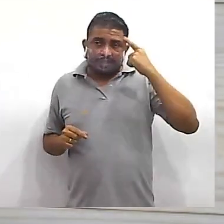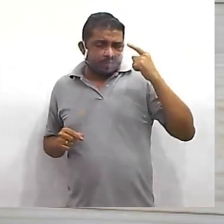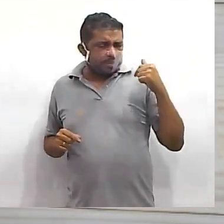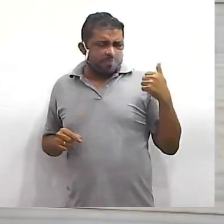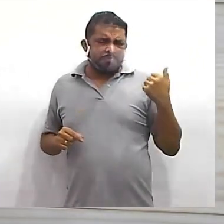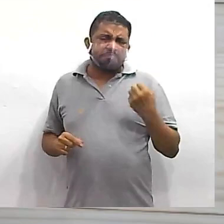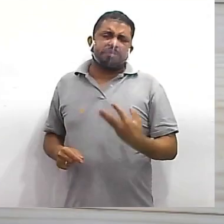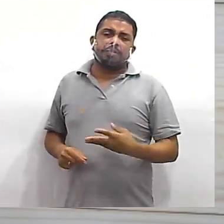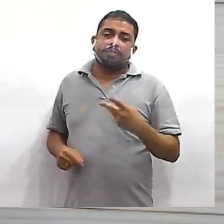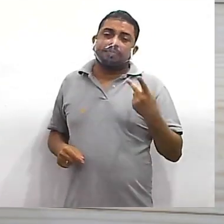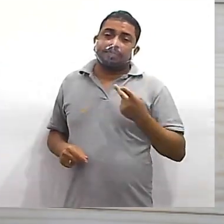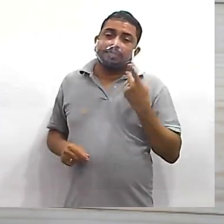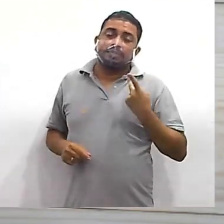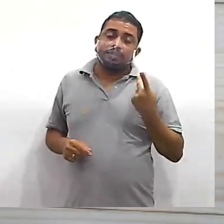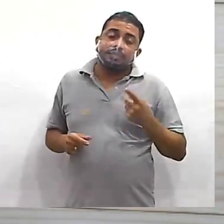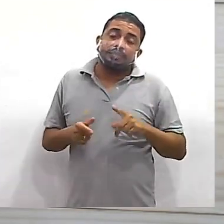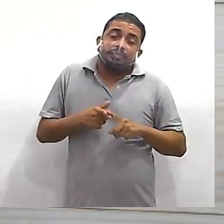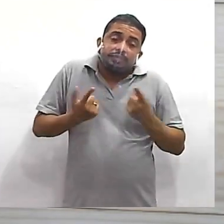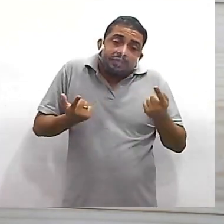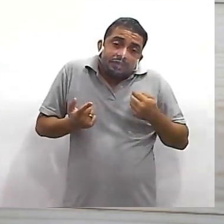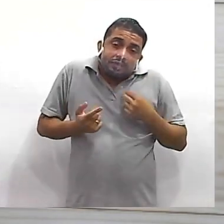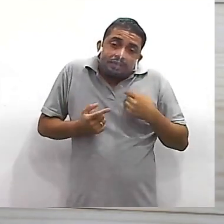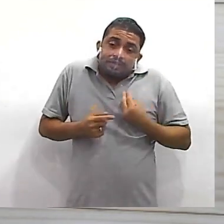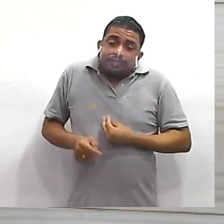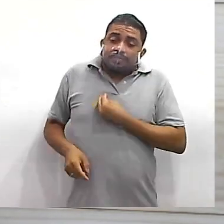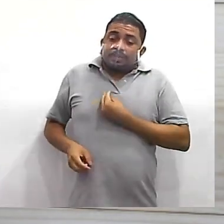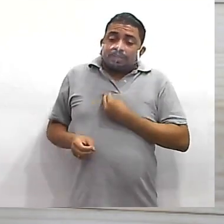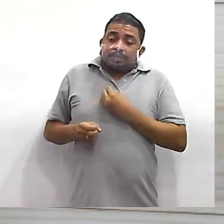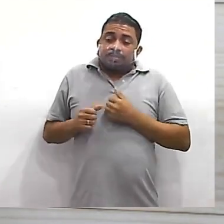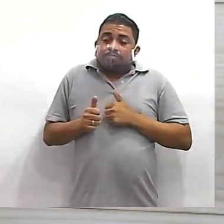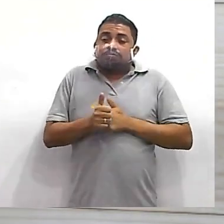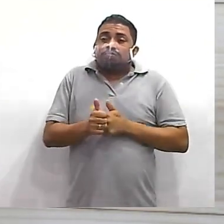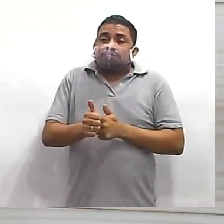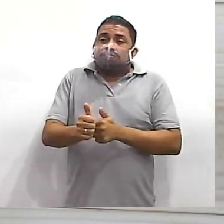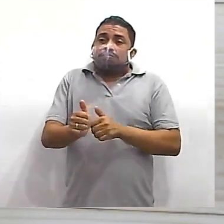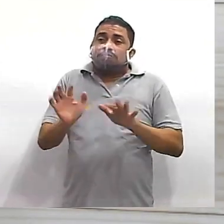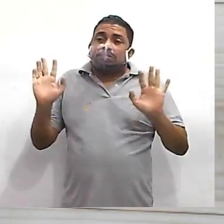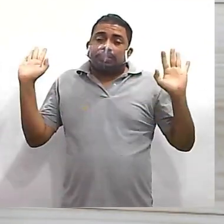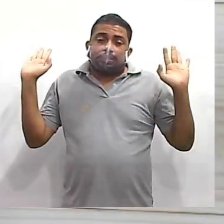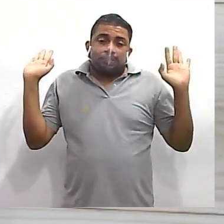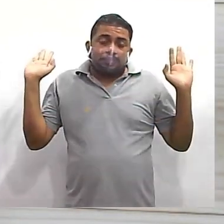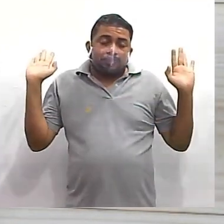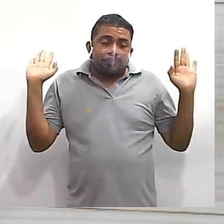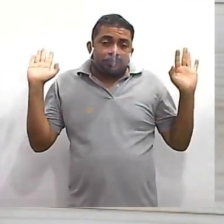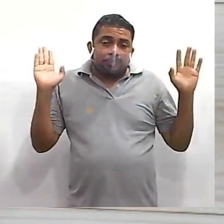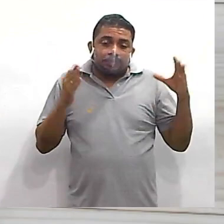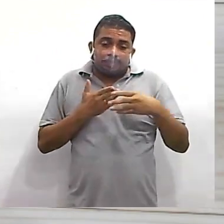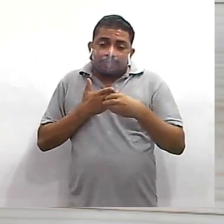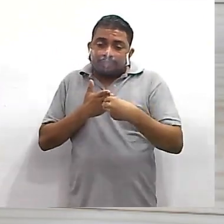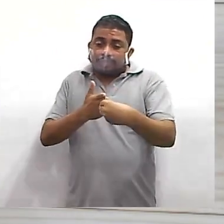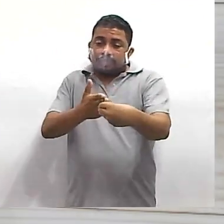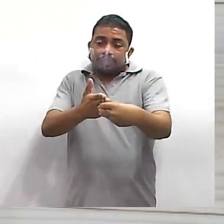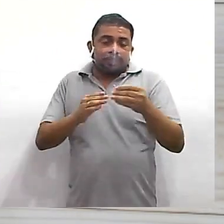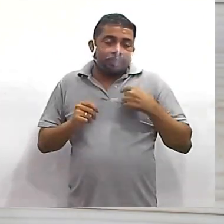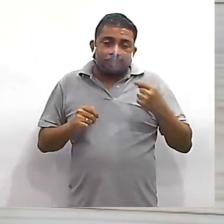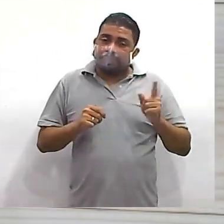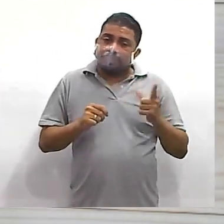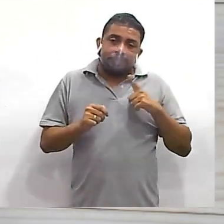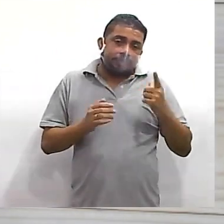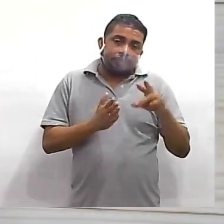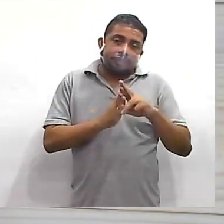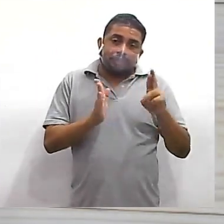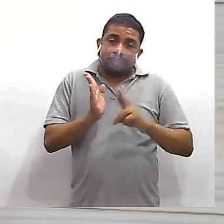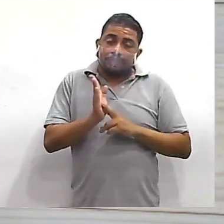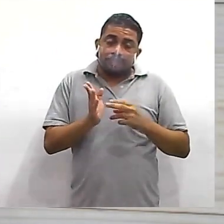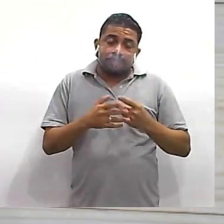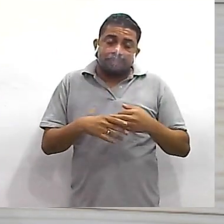dizer isso. A partir do momento que eu deixo a vida me levar, eu não tomo rédeas das circunstâncias. É claro que quando a